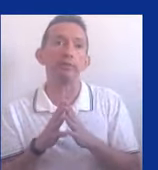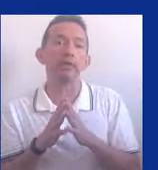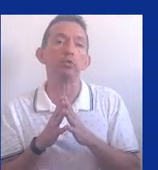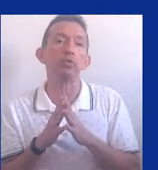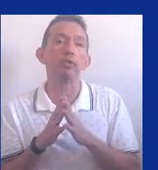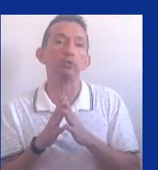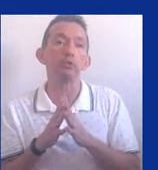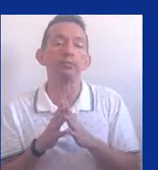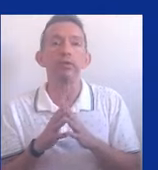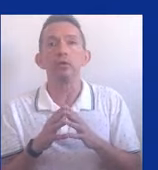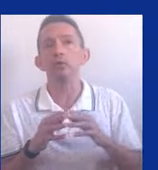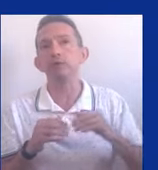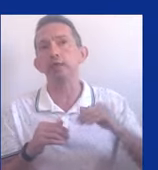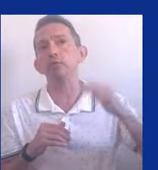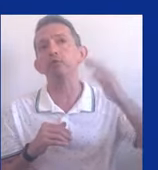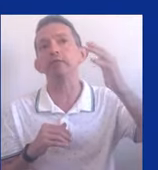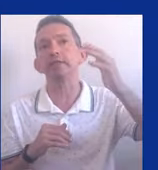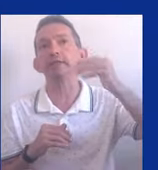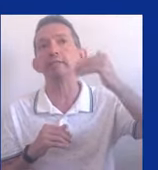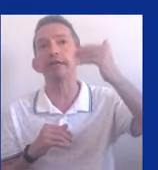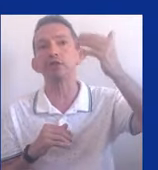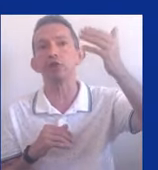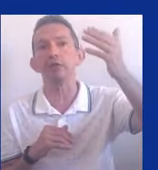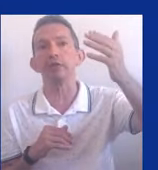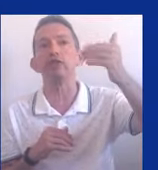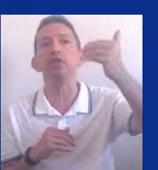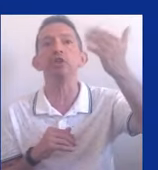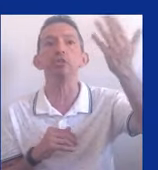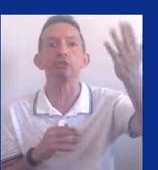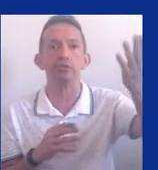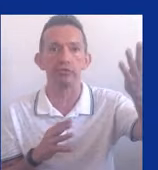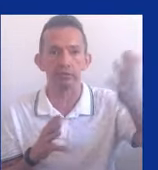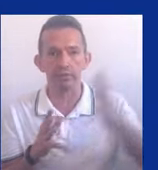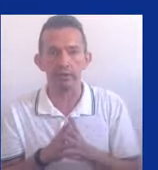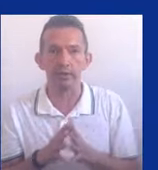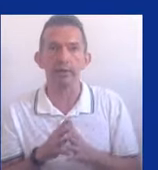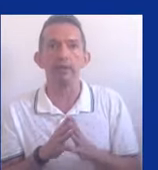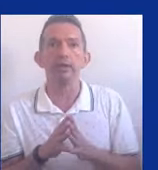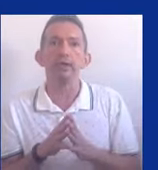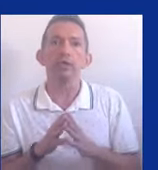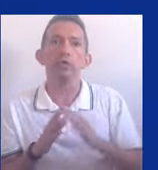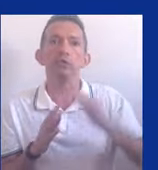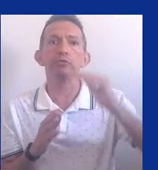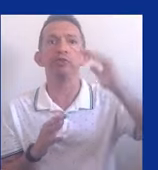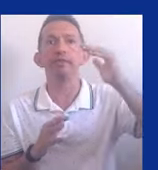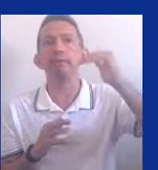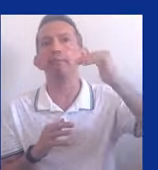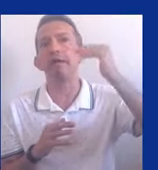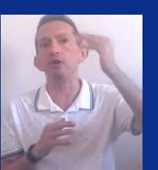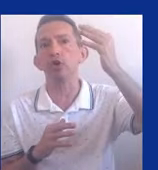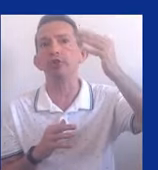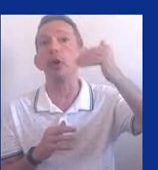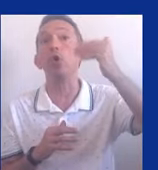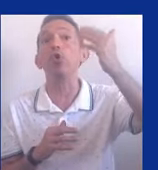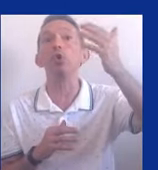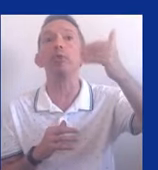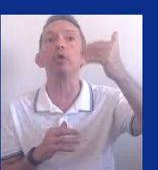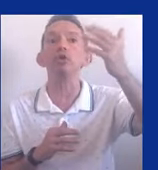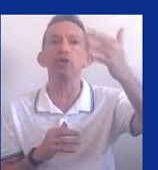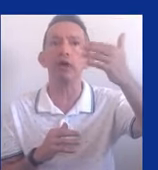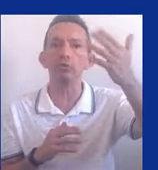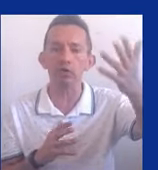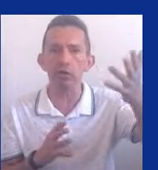retículo endoplasmático liso um termo substância basófila de Niels, né? Ou substância basófila